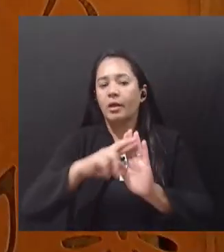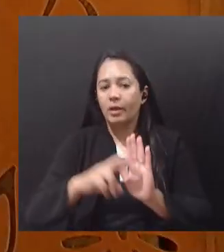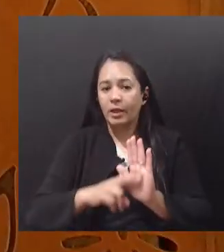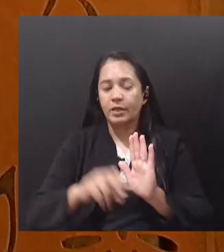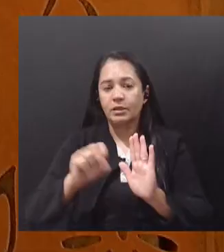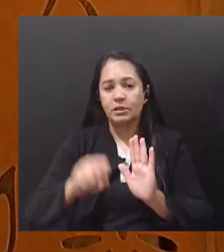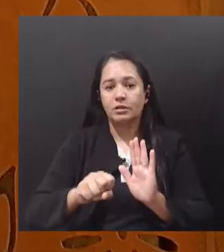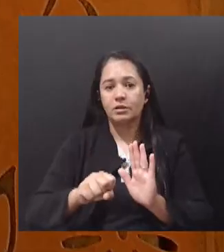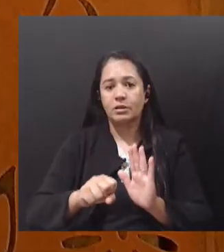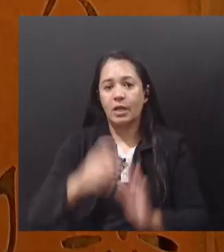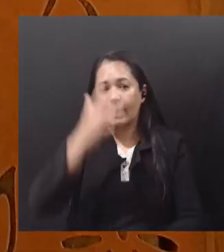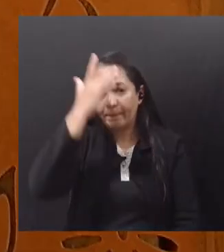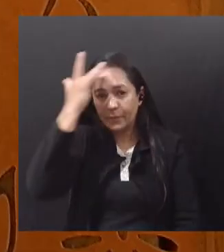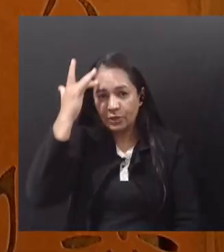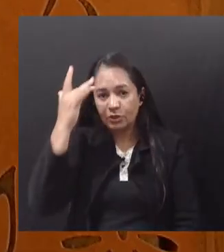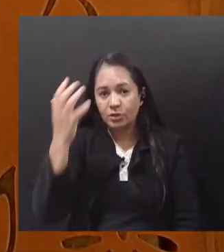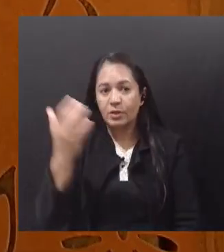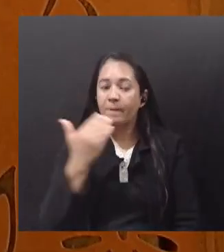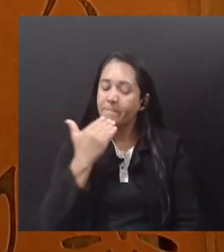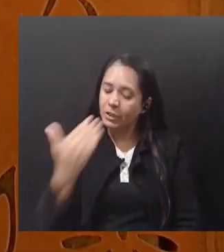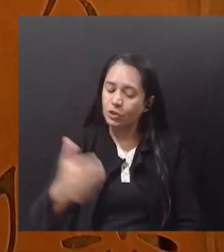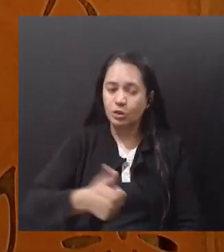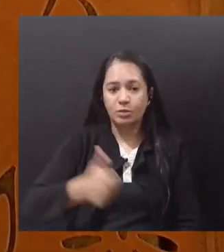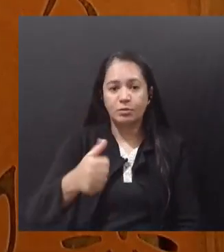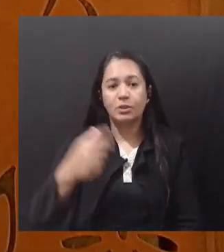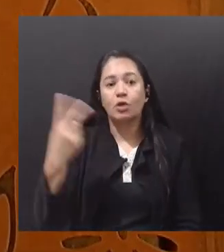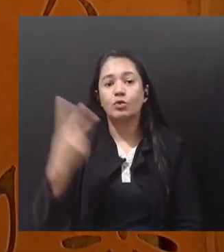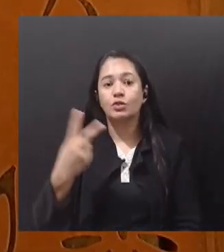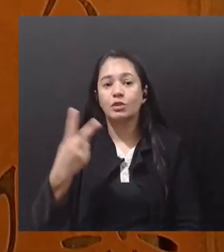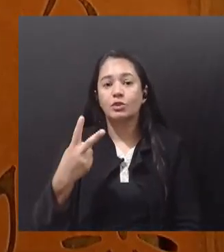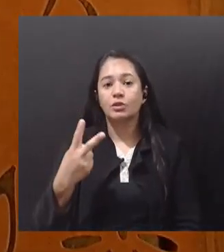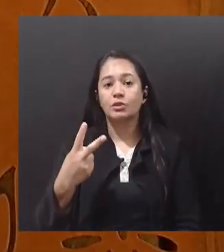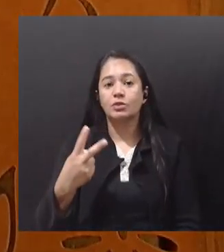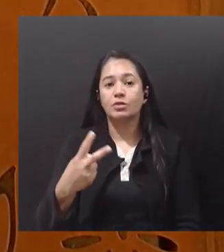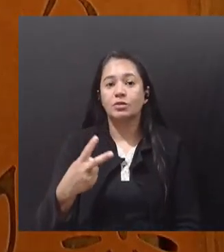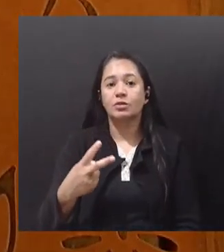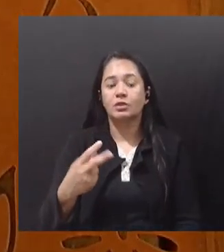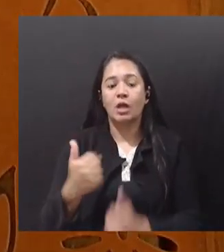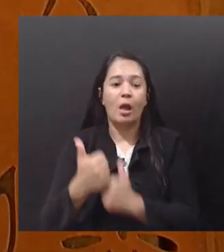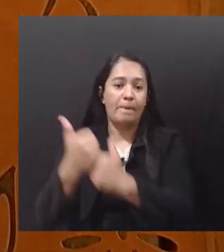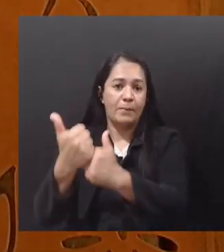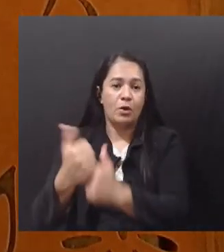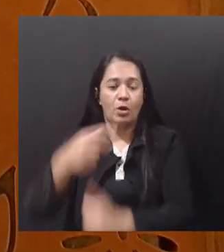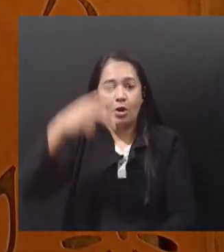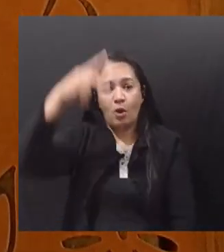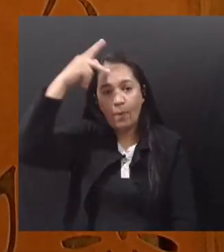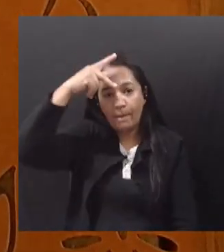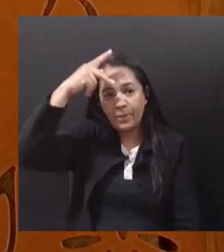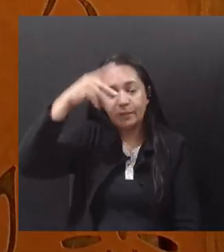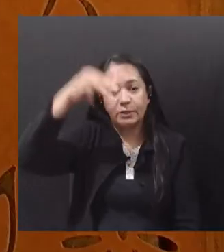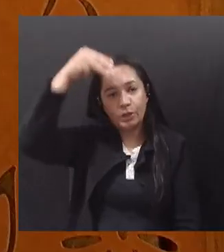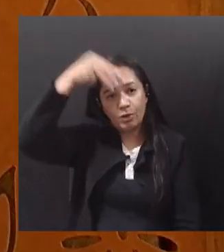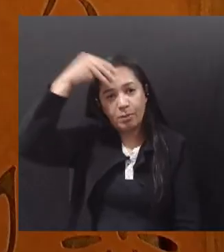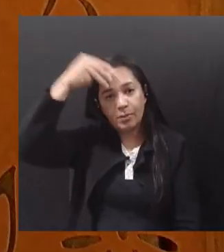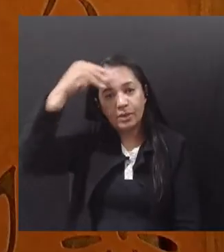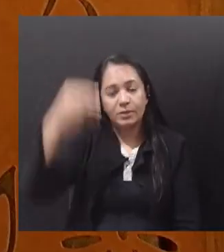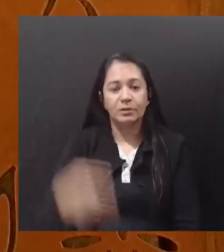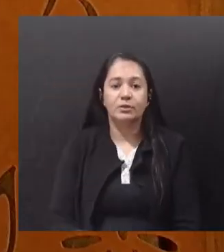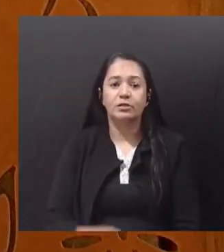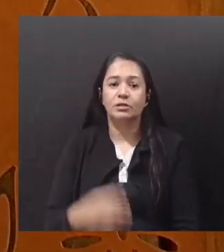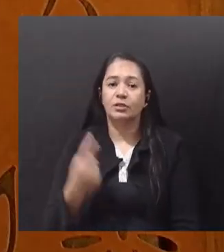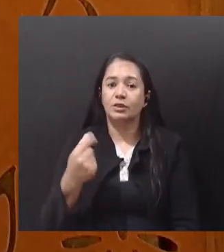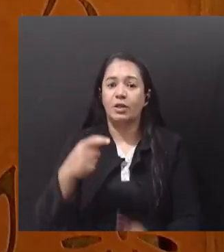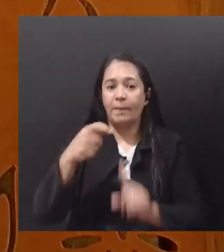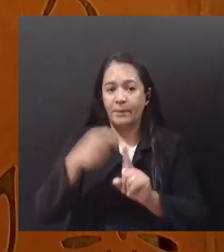a pessoa pedir. O segundo é ela se tornar padrinho ou madrinha, com a efetivação da doação mensal